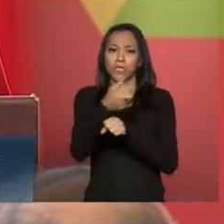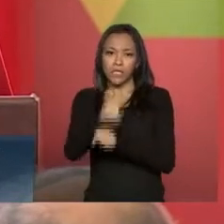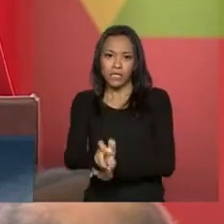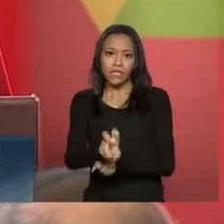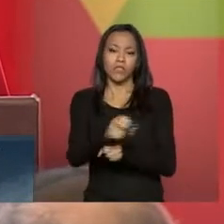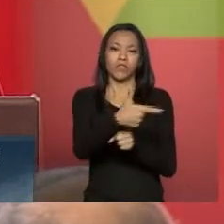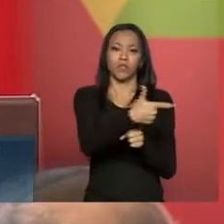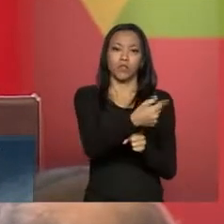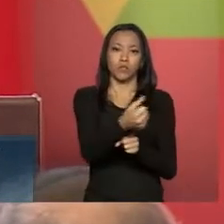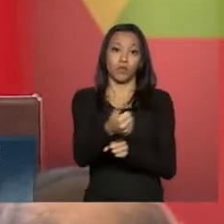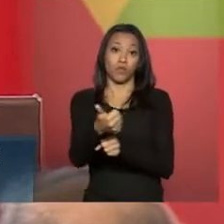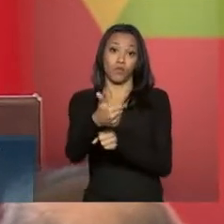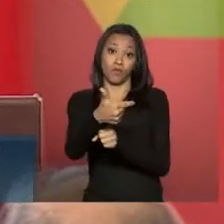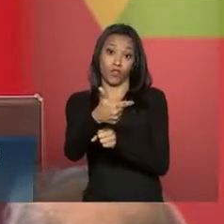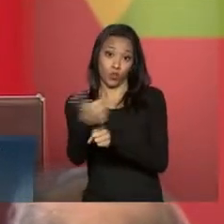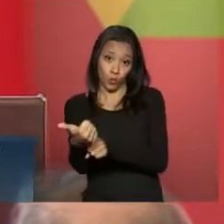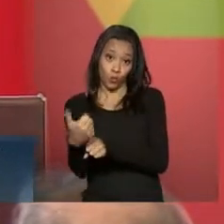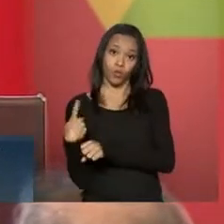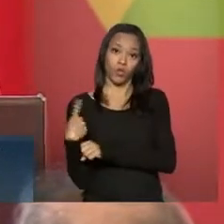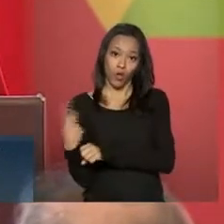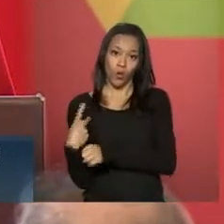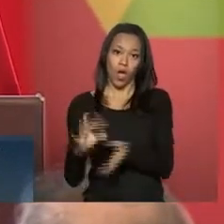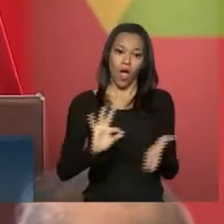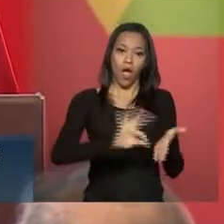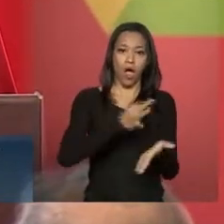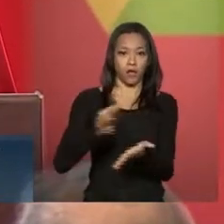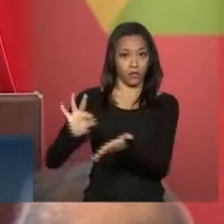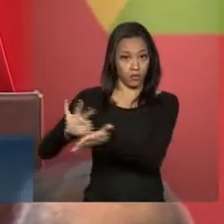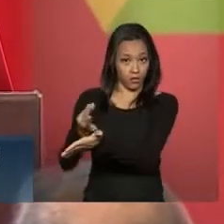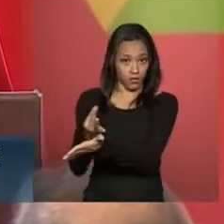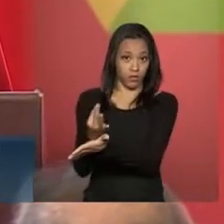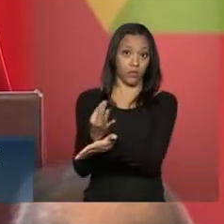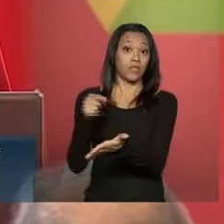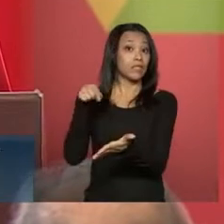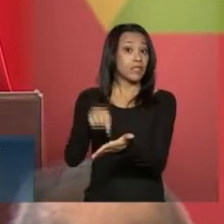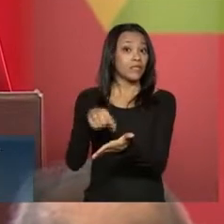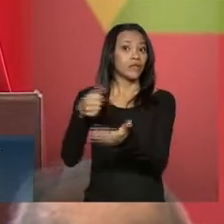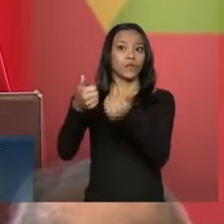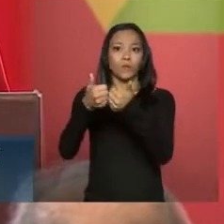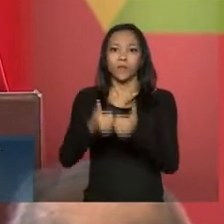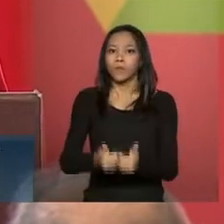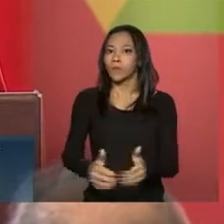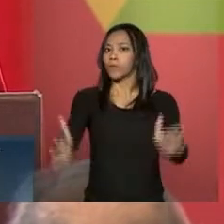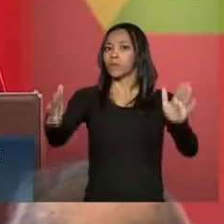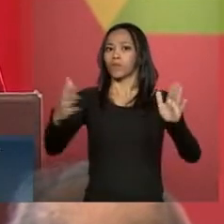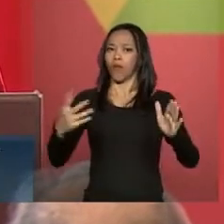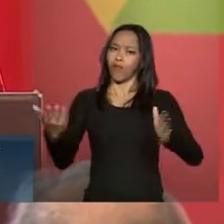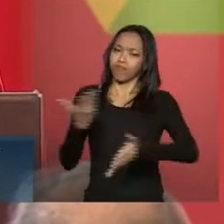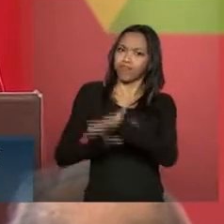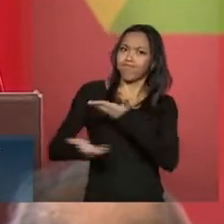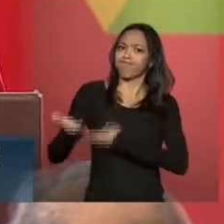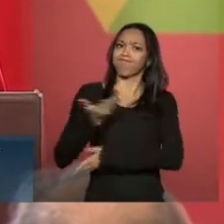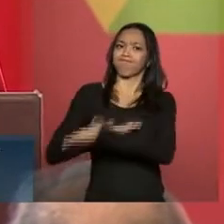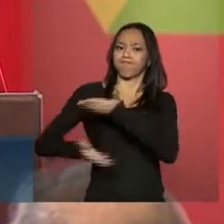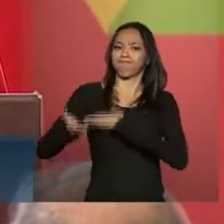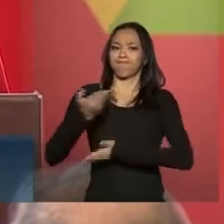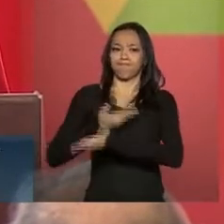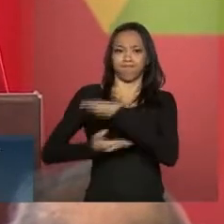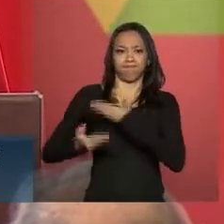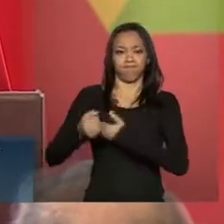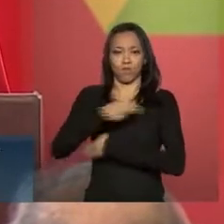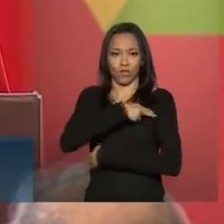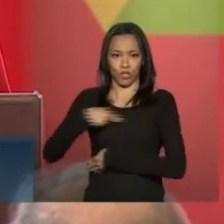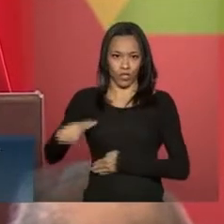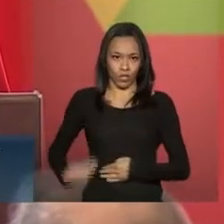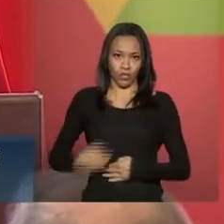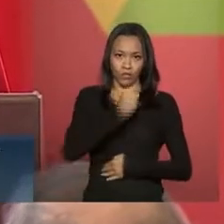2015-2021, que assinei com o primeiro-ministro, inaugura uma etapa superior em nosso relacionamento.